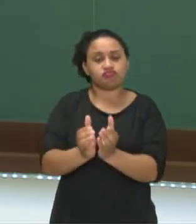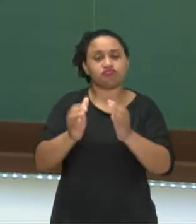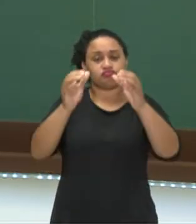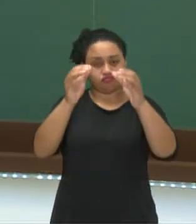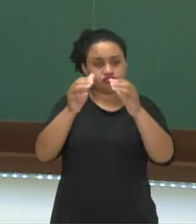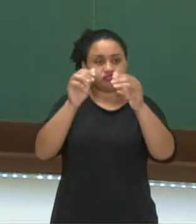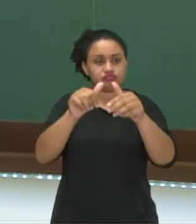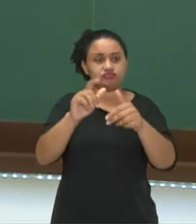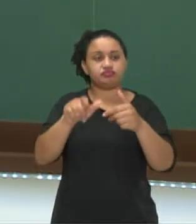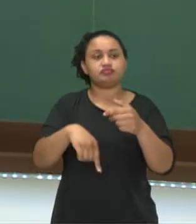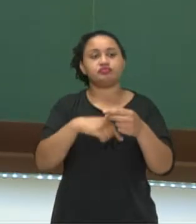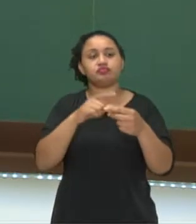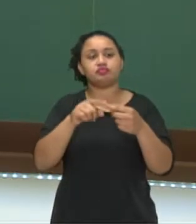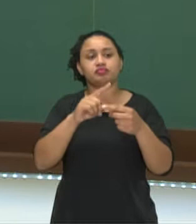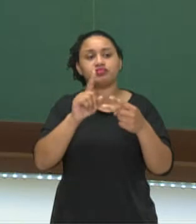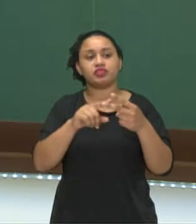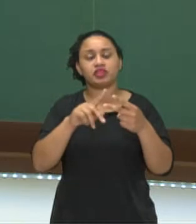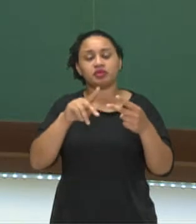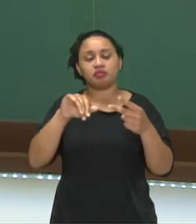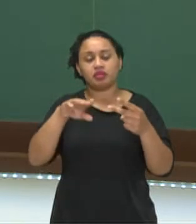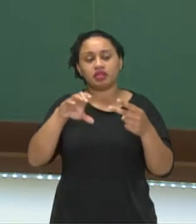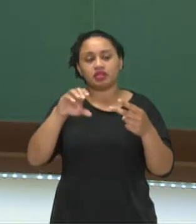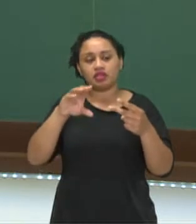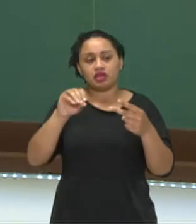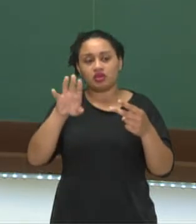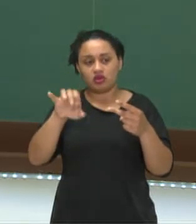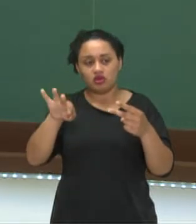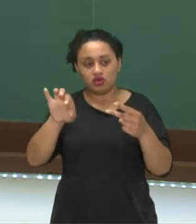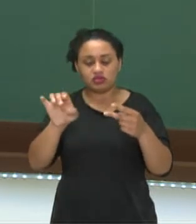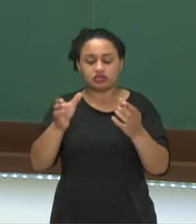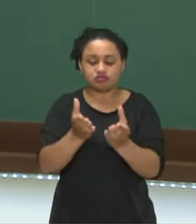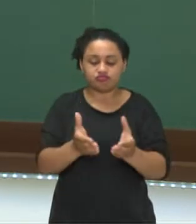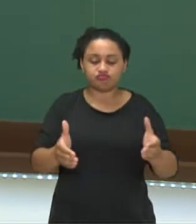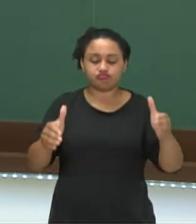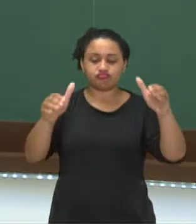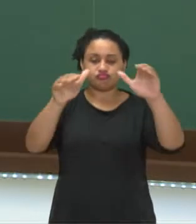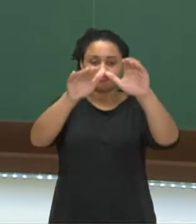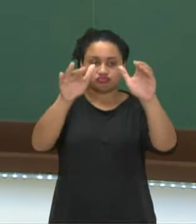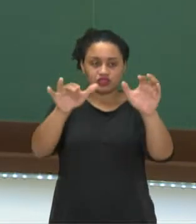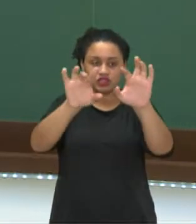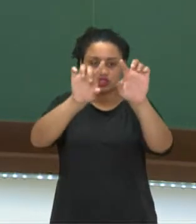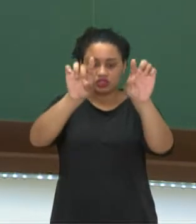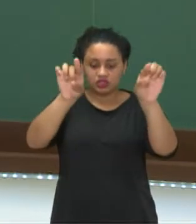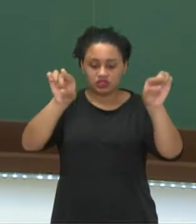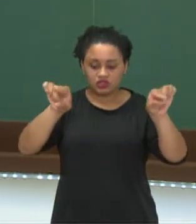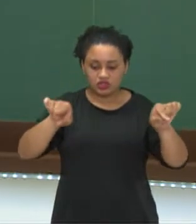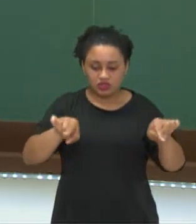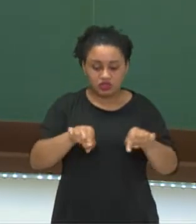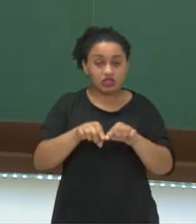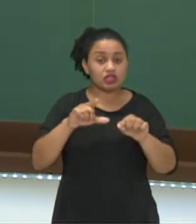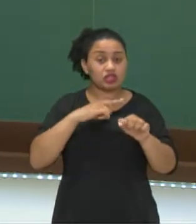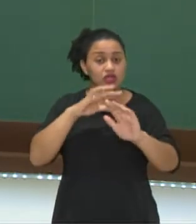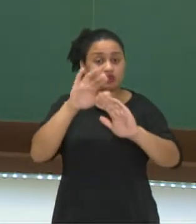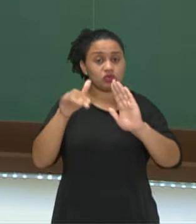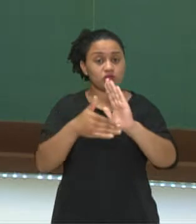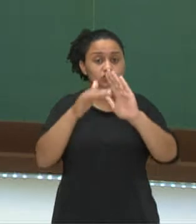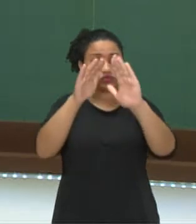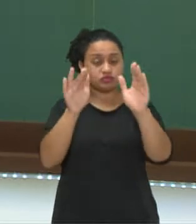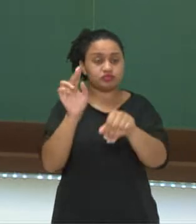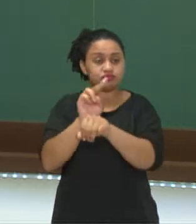esponja. O pinacócito proporciona o revestimento, está em toda a parte externa dela, e